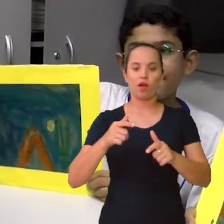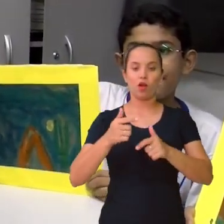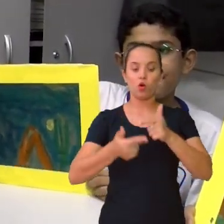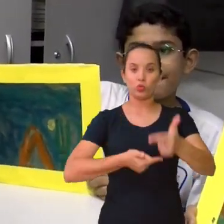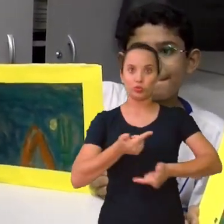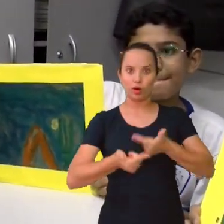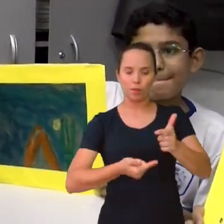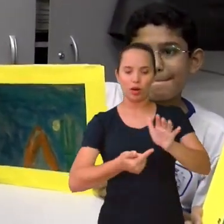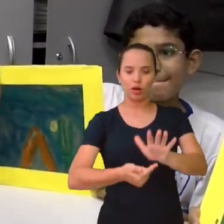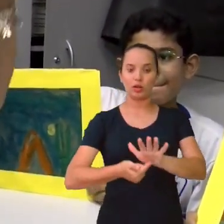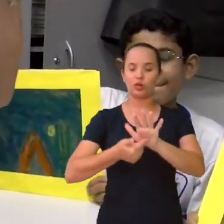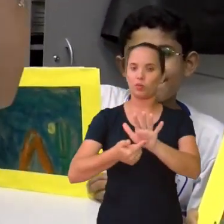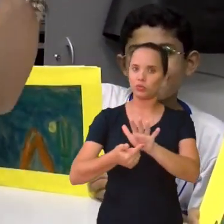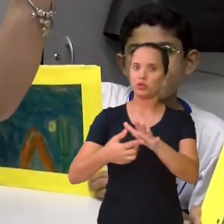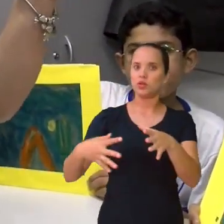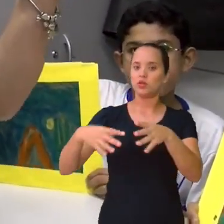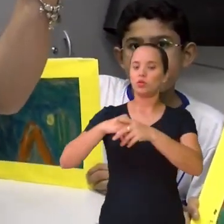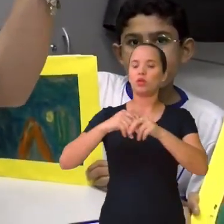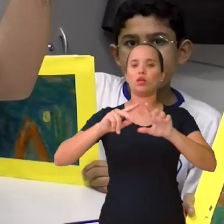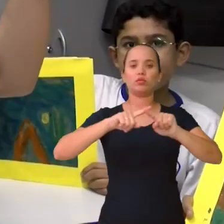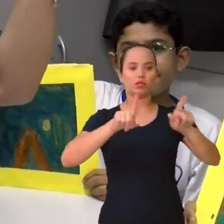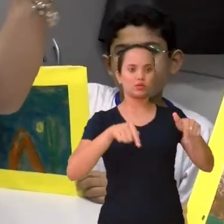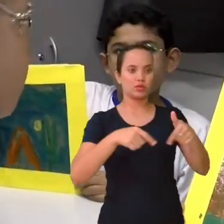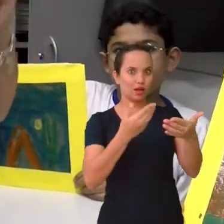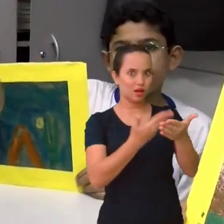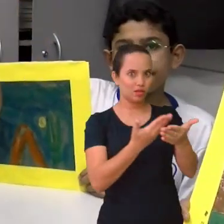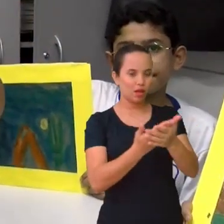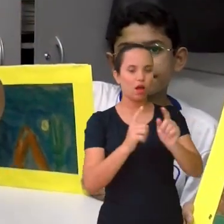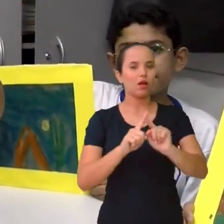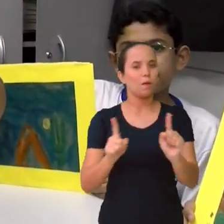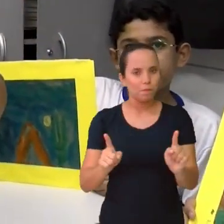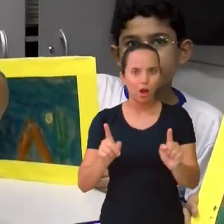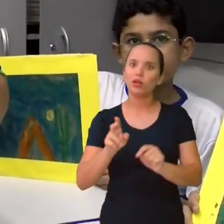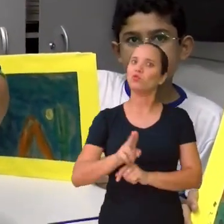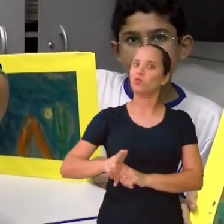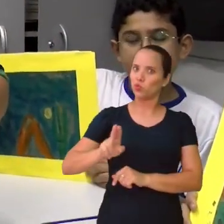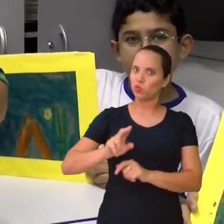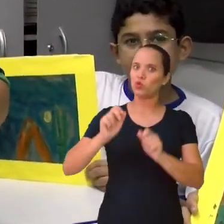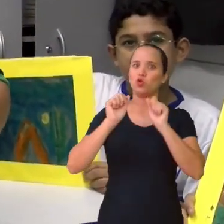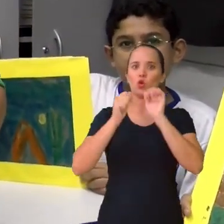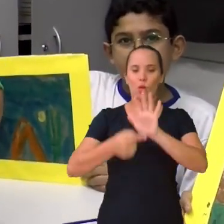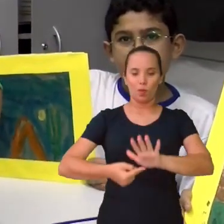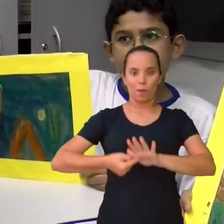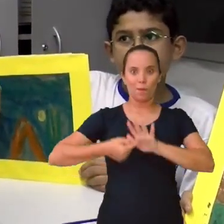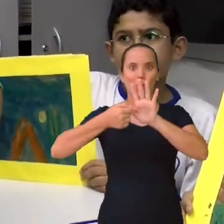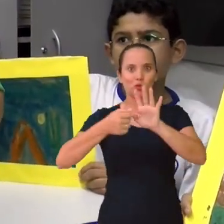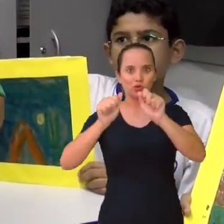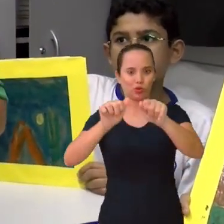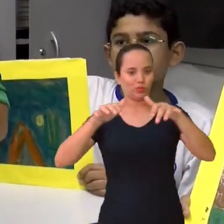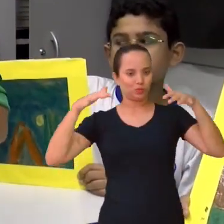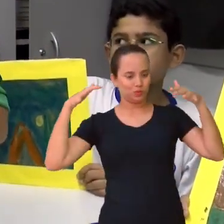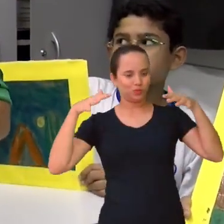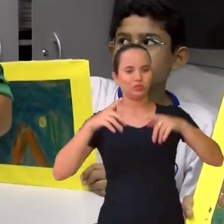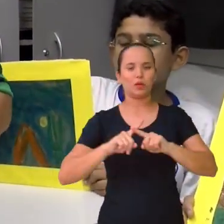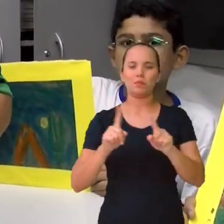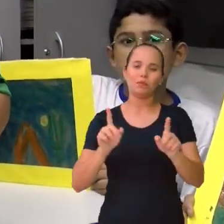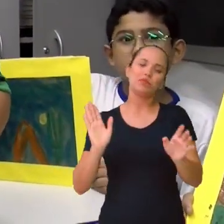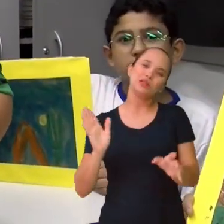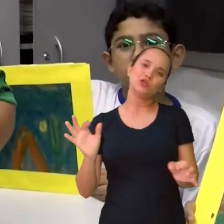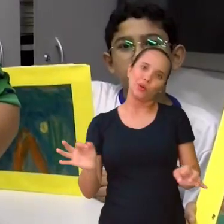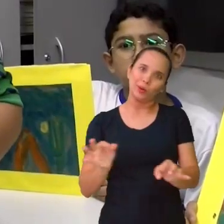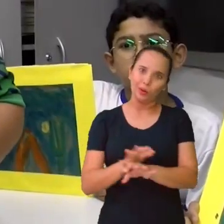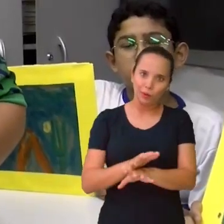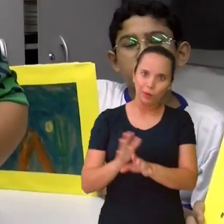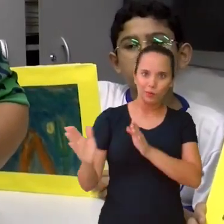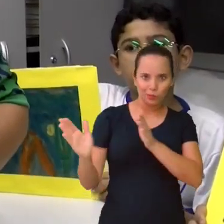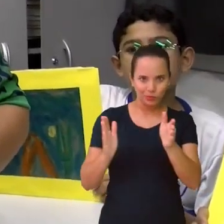apresentação para a sala de aula, mas ele foi colocado em exposição. Mas aí passou o período e a gente trouxe para